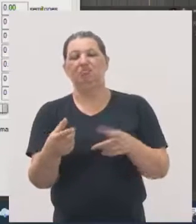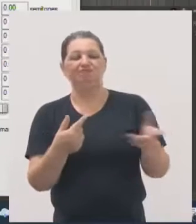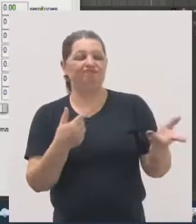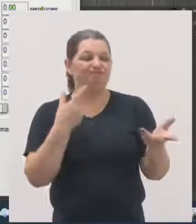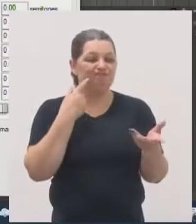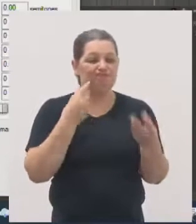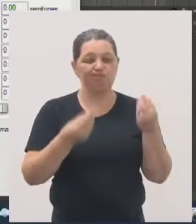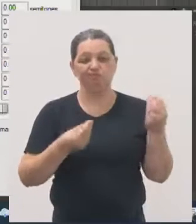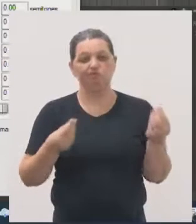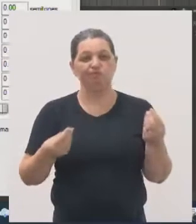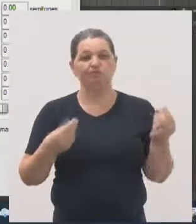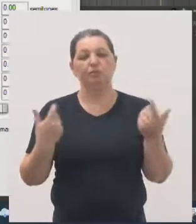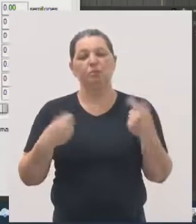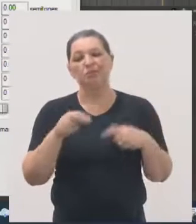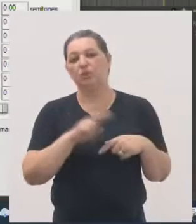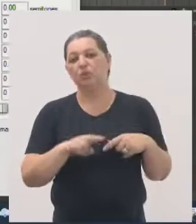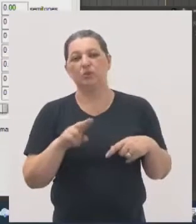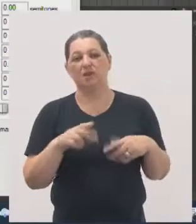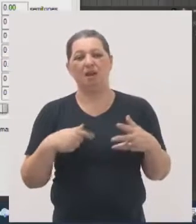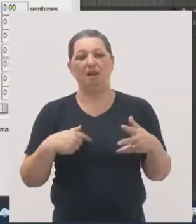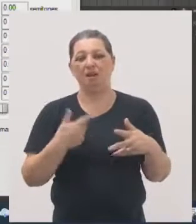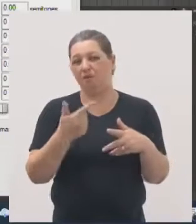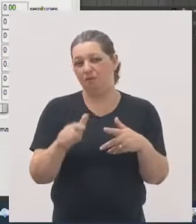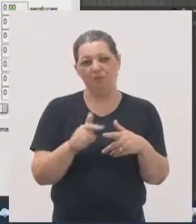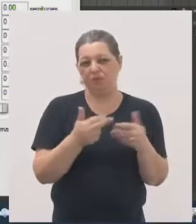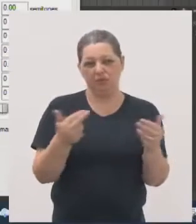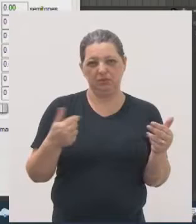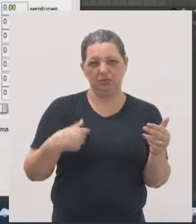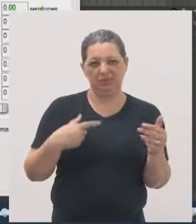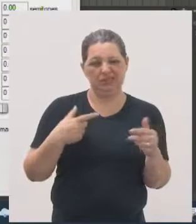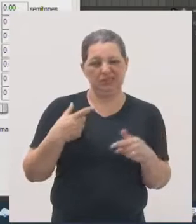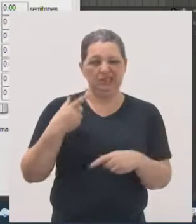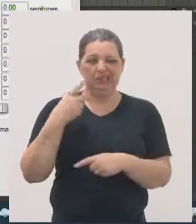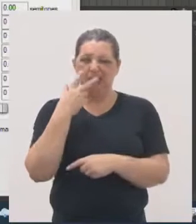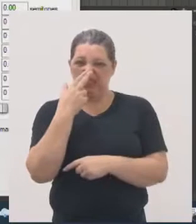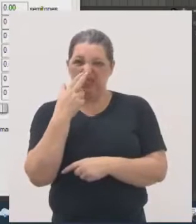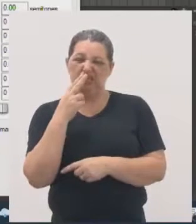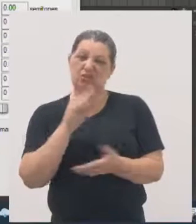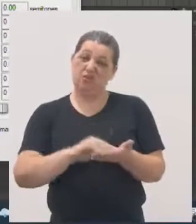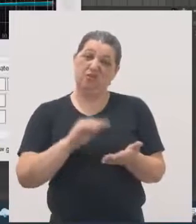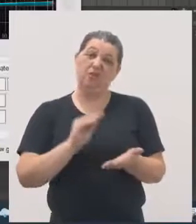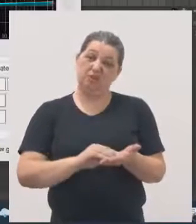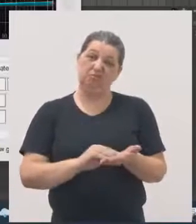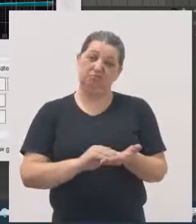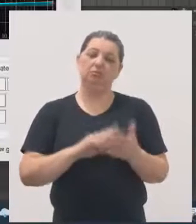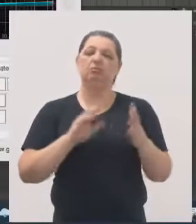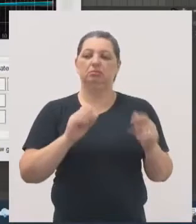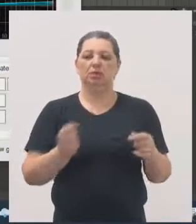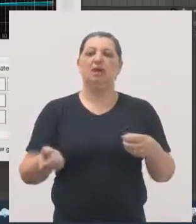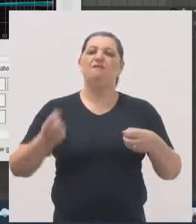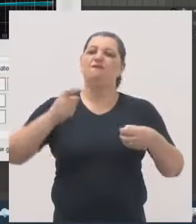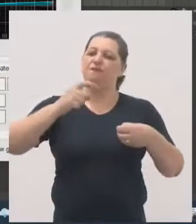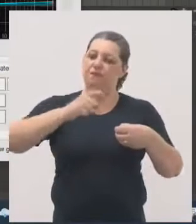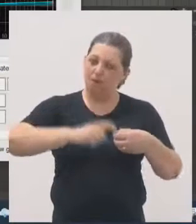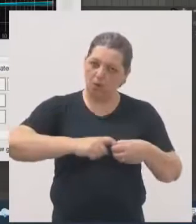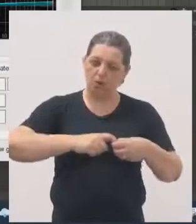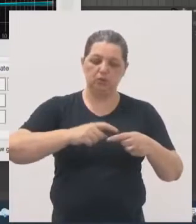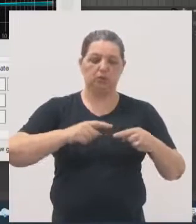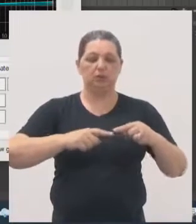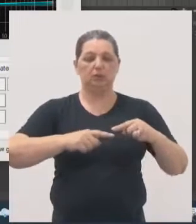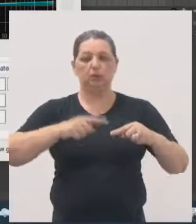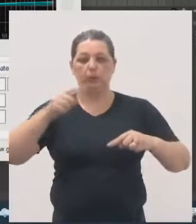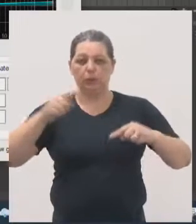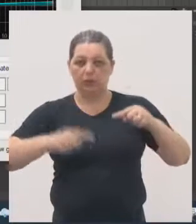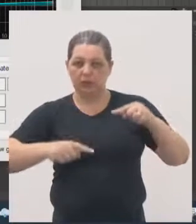eu utilizei o equalizador, mas ainda não ficou bom. Então, você volta no equalizador, ele vai aparecer do